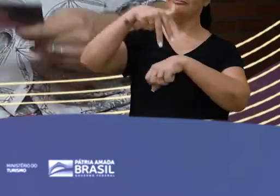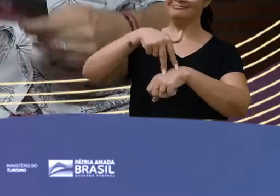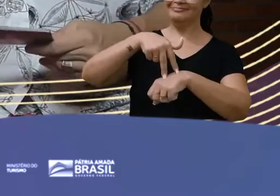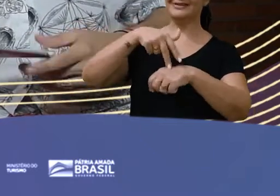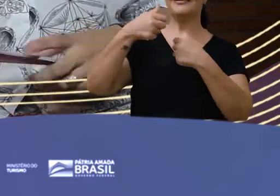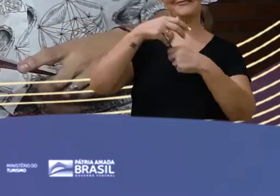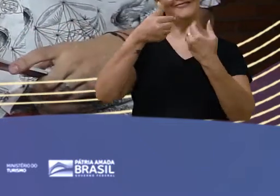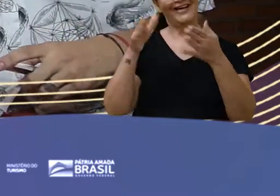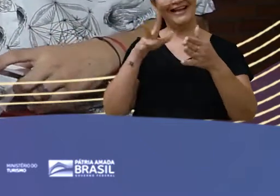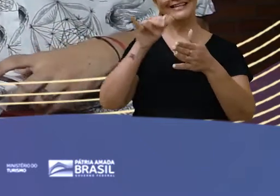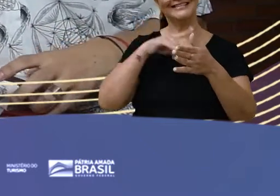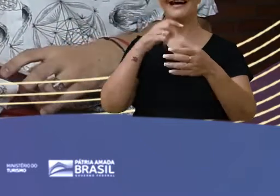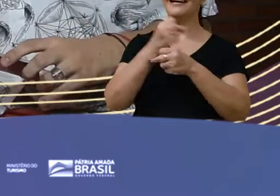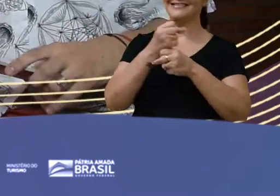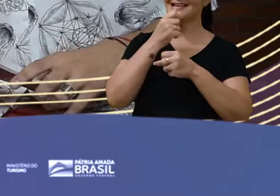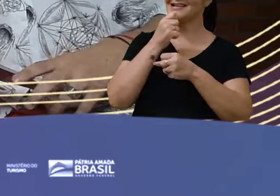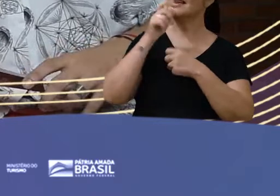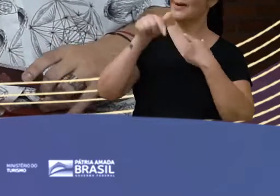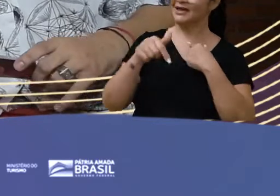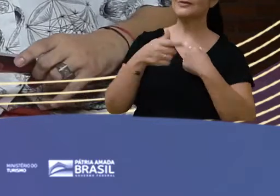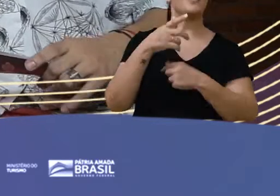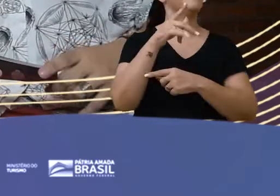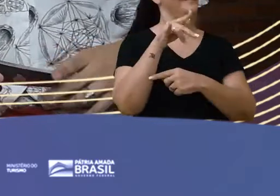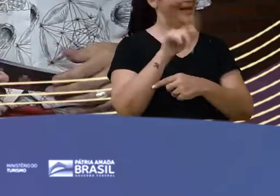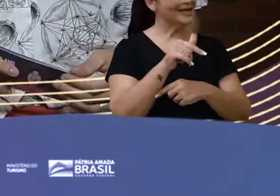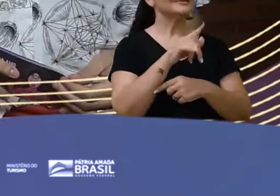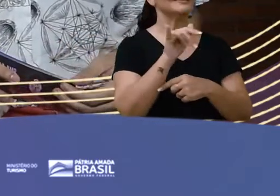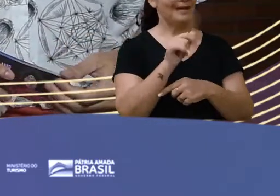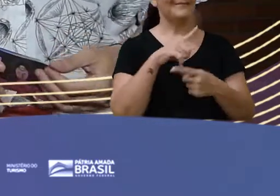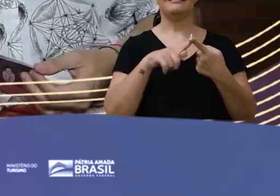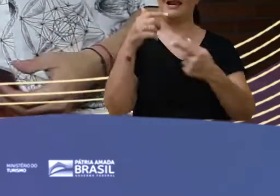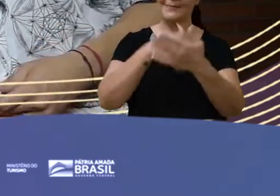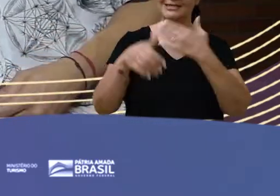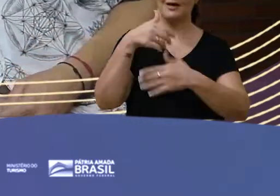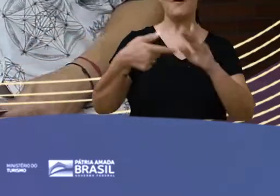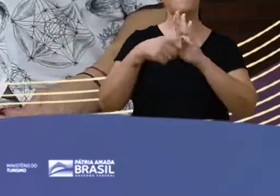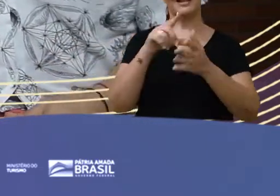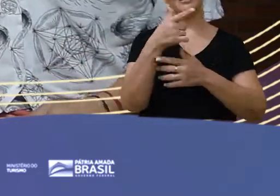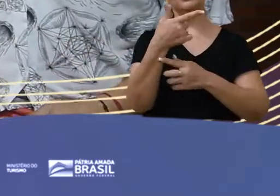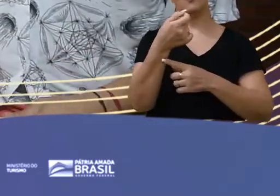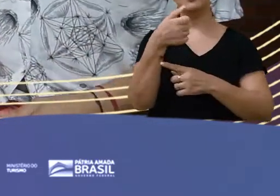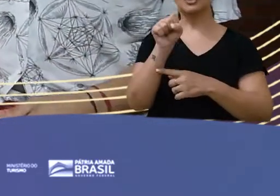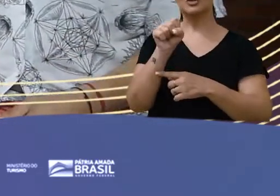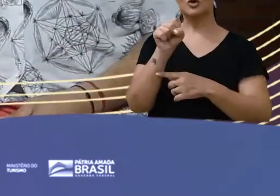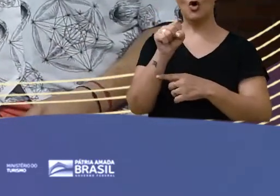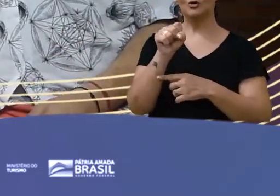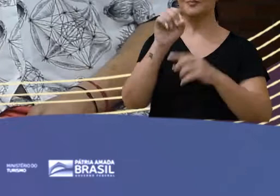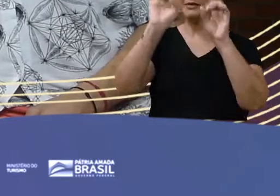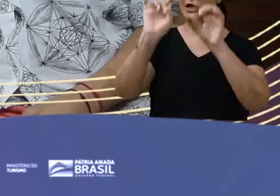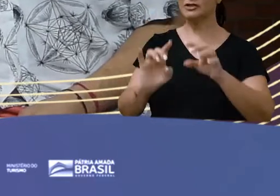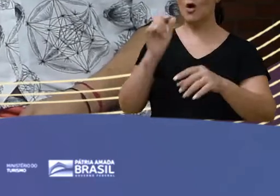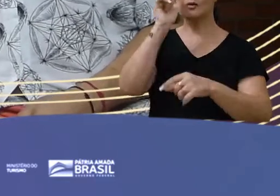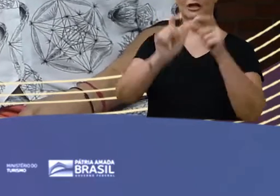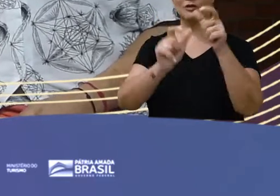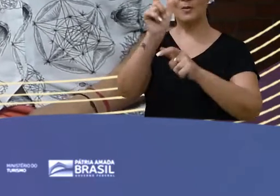lançar ainda este ano, não é isso, Platônica? É isso, Zapata. E ela que participou do Preamp 2018, na edição especial das mulheres,